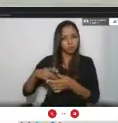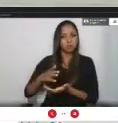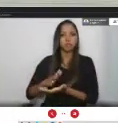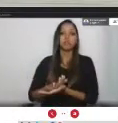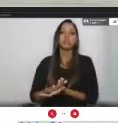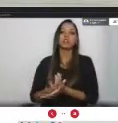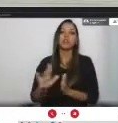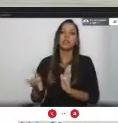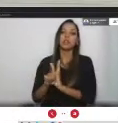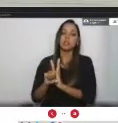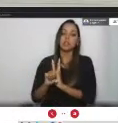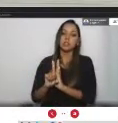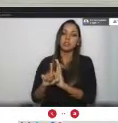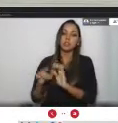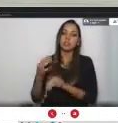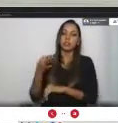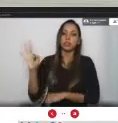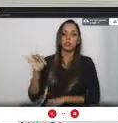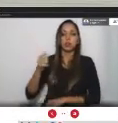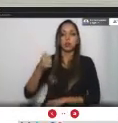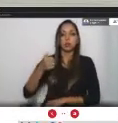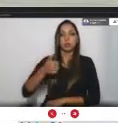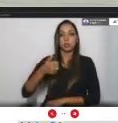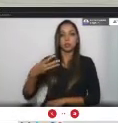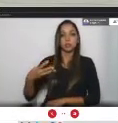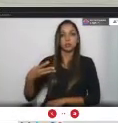13.645, de diretrizes geral.